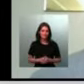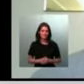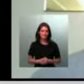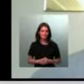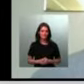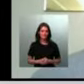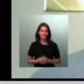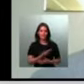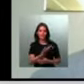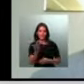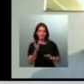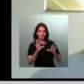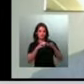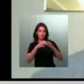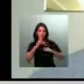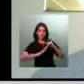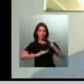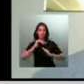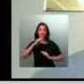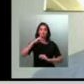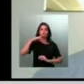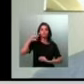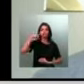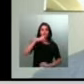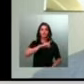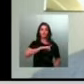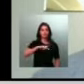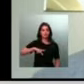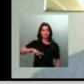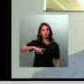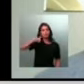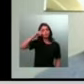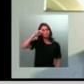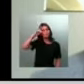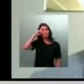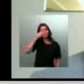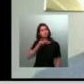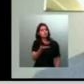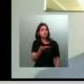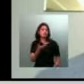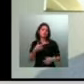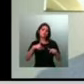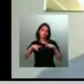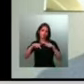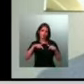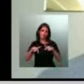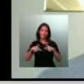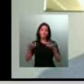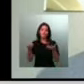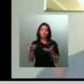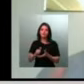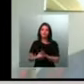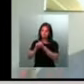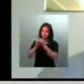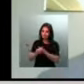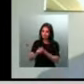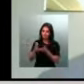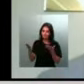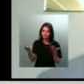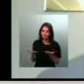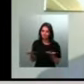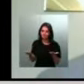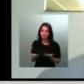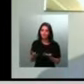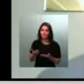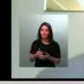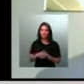eles, defensores públicos, todos os dias, bem o fazem. Então eu quero saudar nesta data e o faço, se vossa excelência